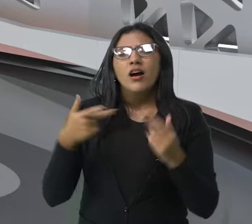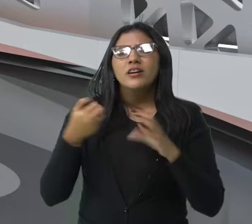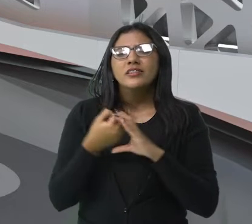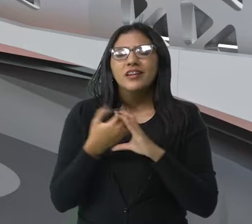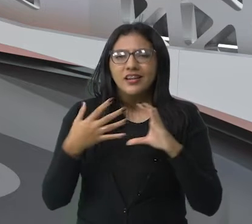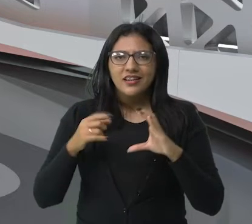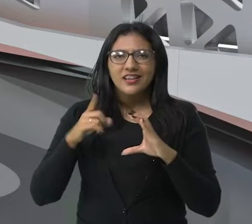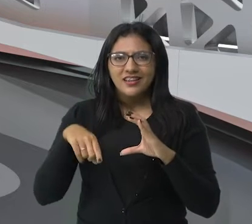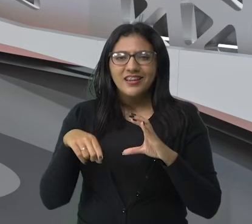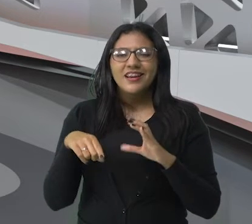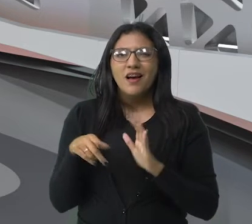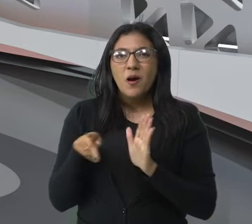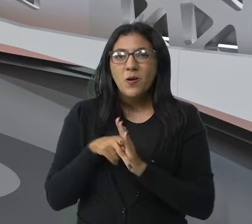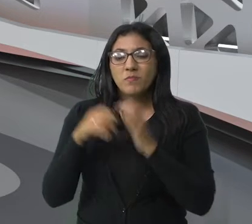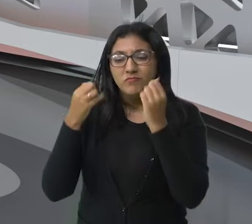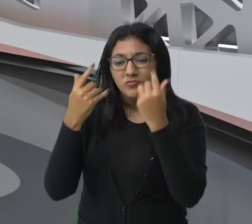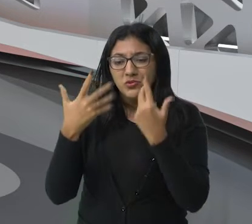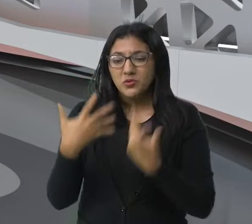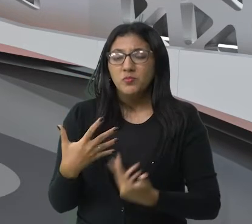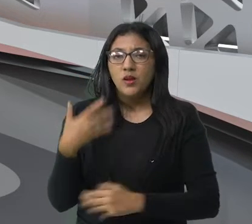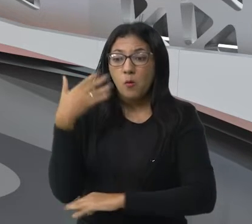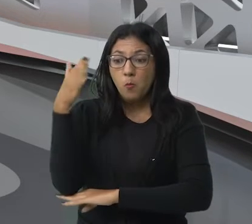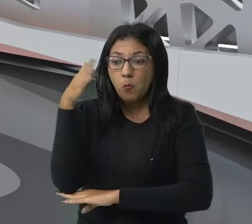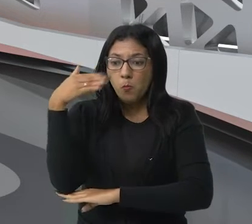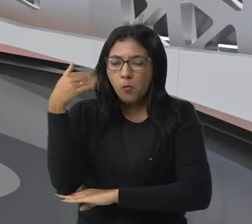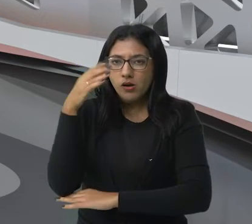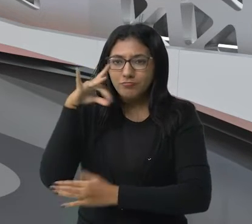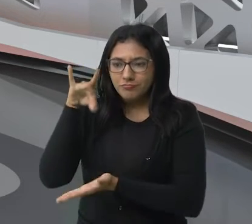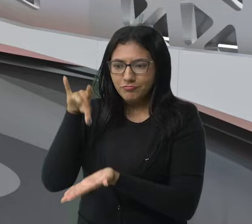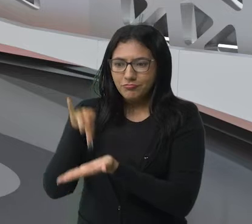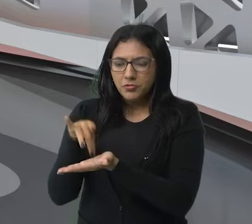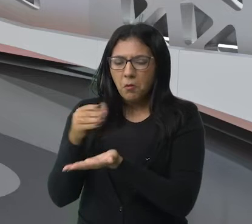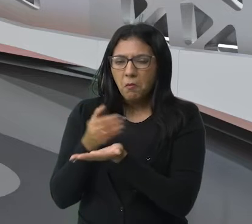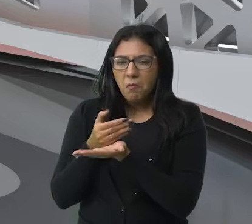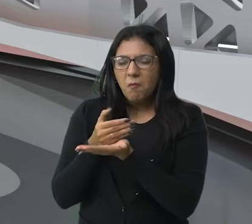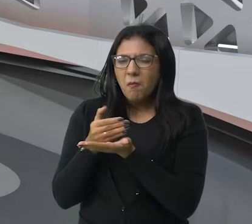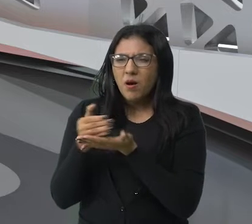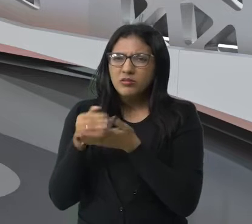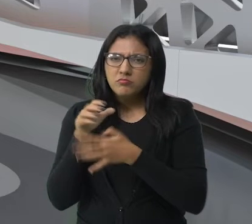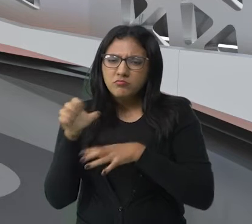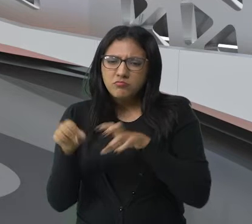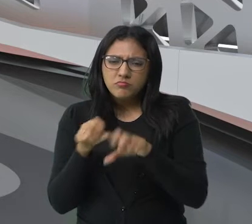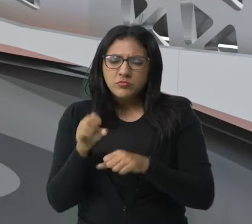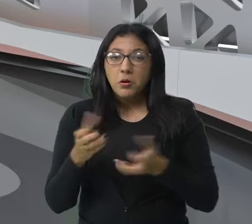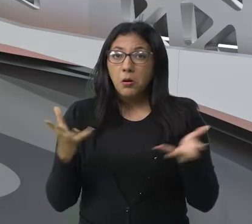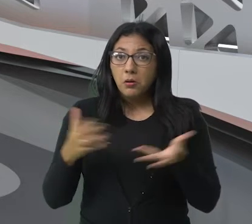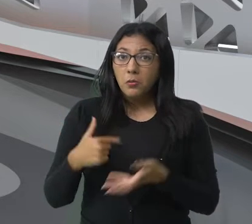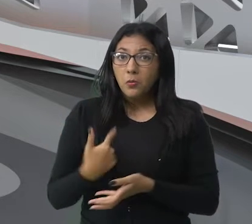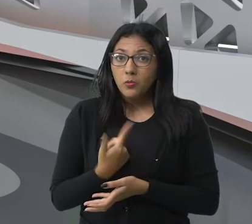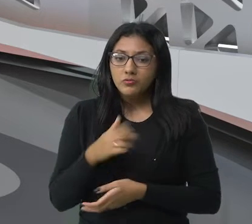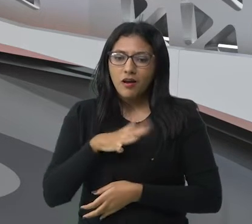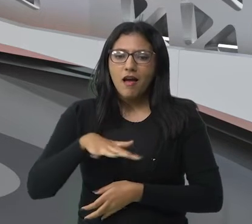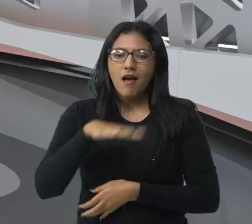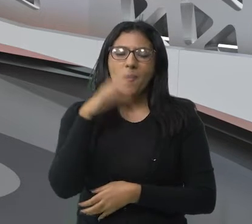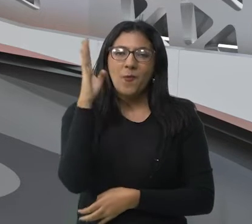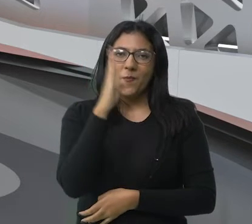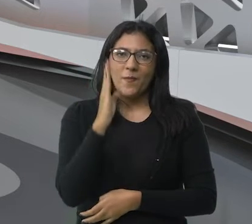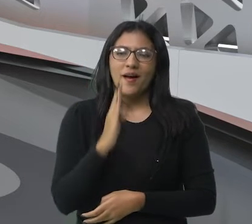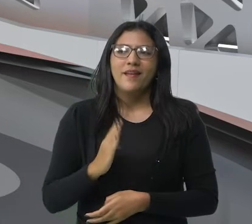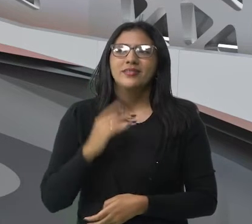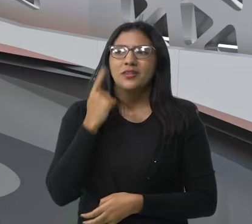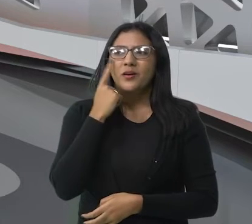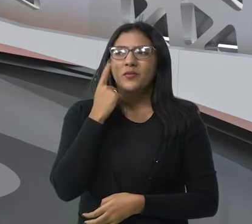os bandeirantes, eles começam a explorar o território que hoje a gente conhece como Brasil. Olha só,